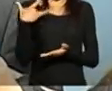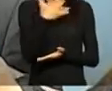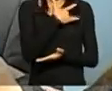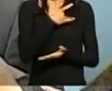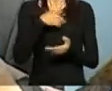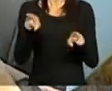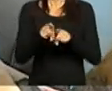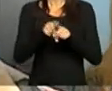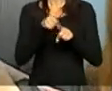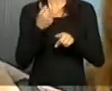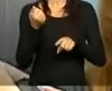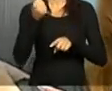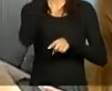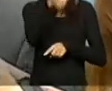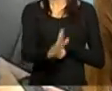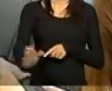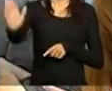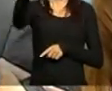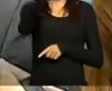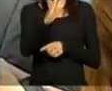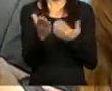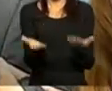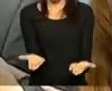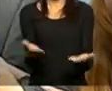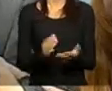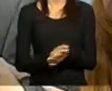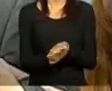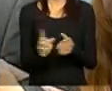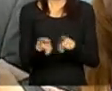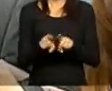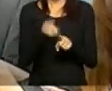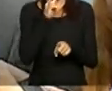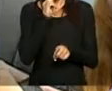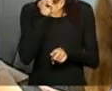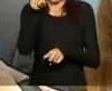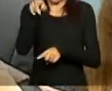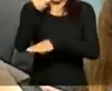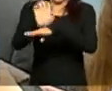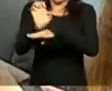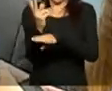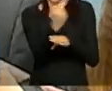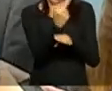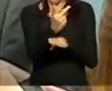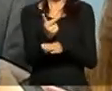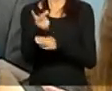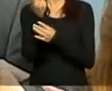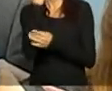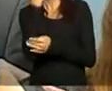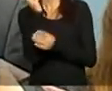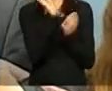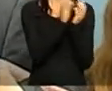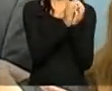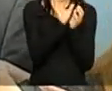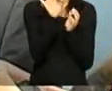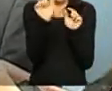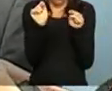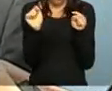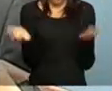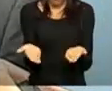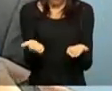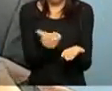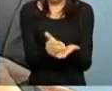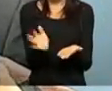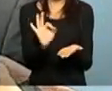país nós não deixamos para vacina fazer a identificação vacinal no caso do Ceará e de Pernambuco apenas agora nós